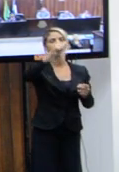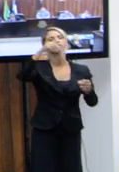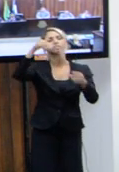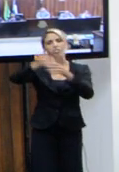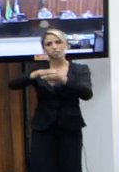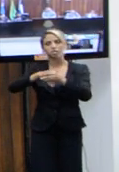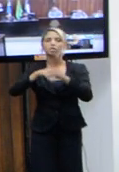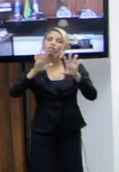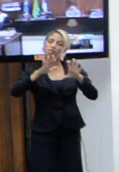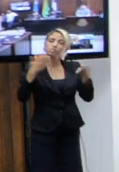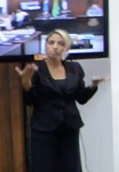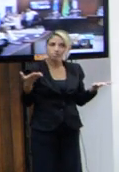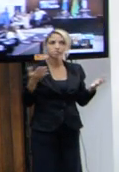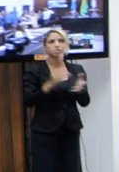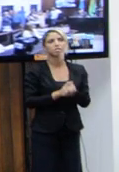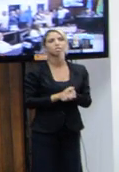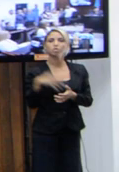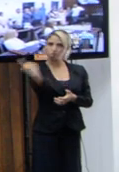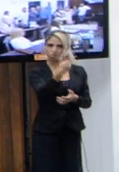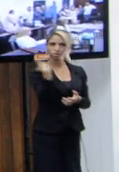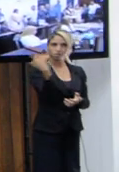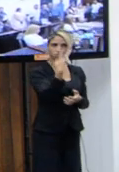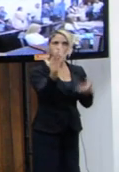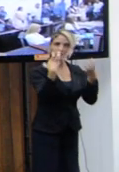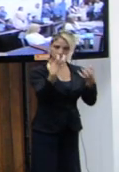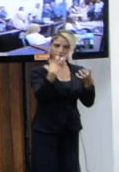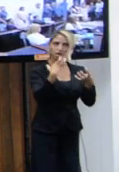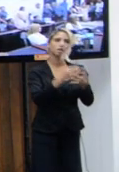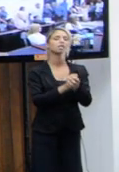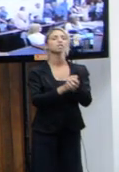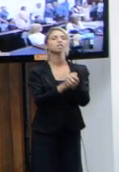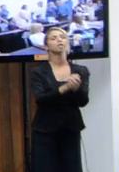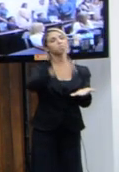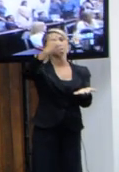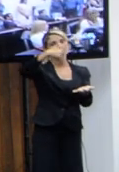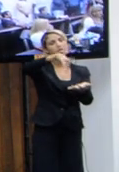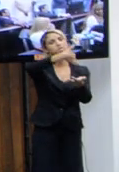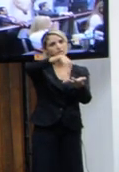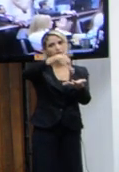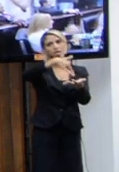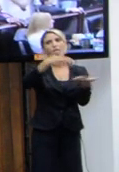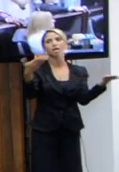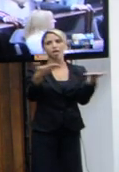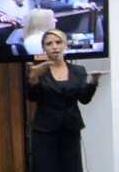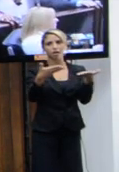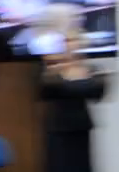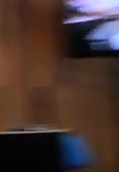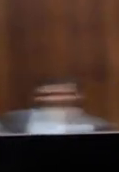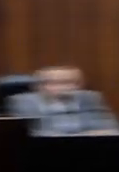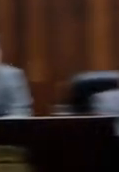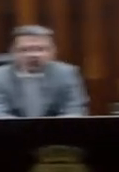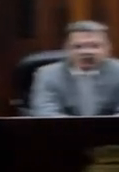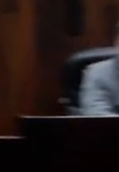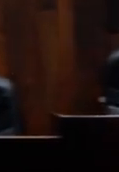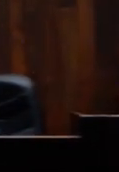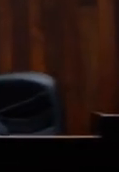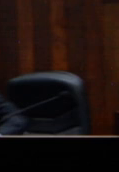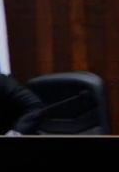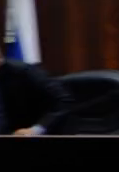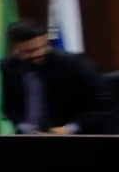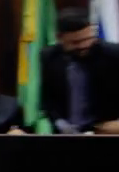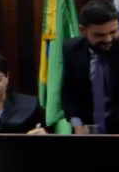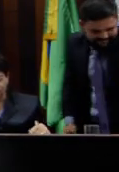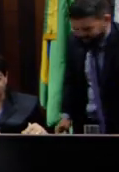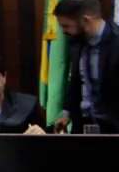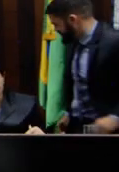Eu declaro eleito, então, por unanimidade, para assumir a primeira secretaria no primeiro de 2020,